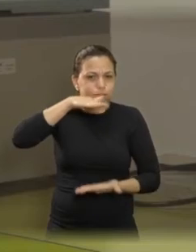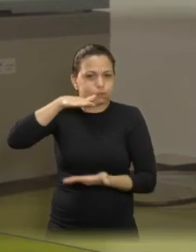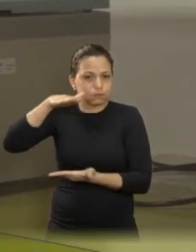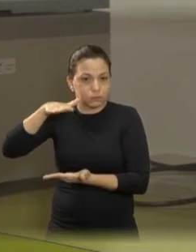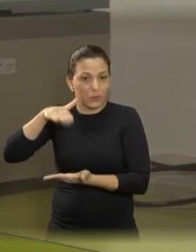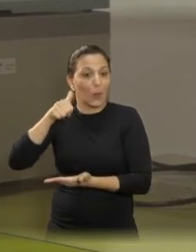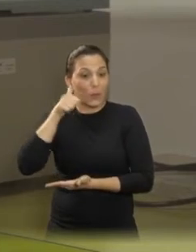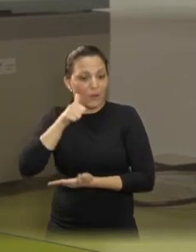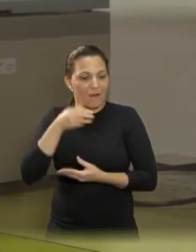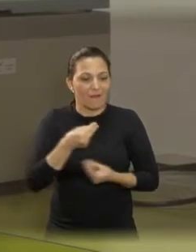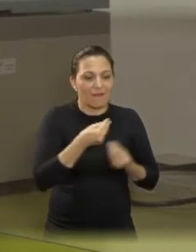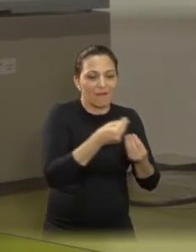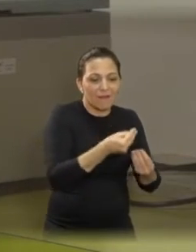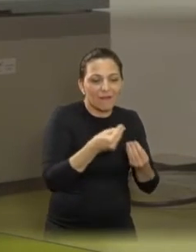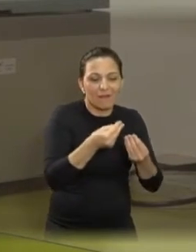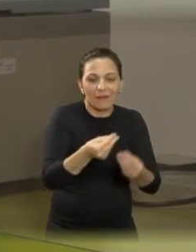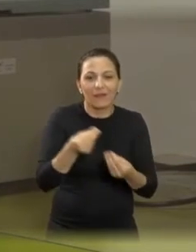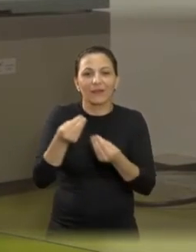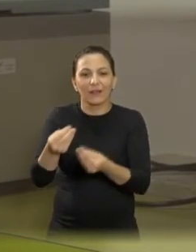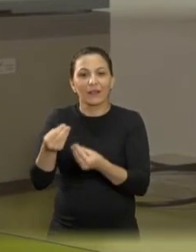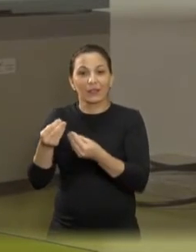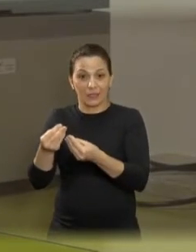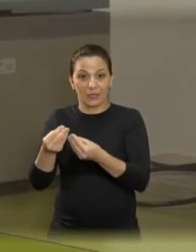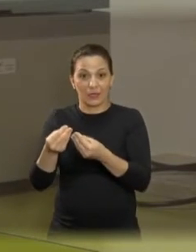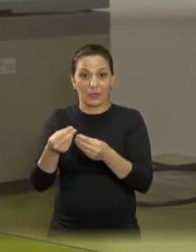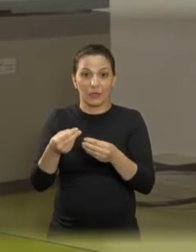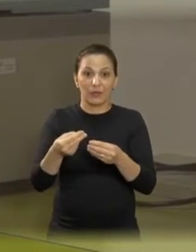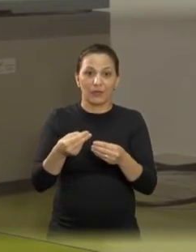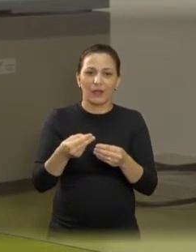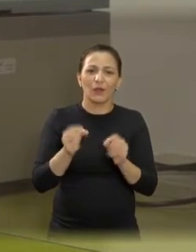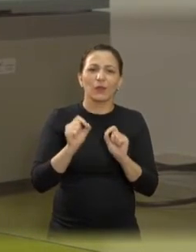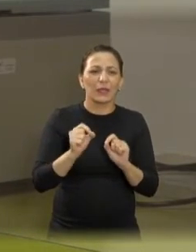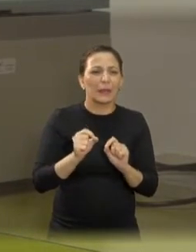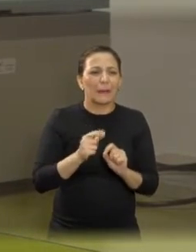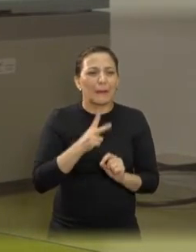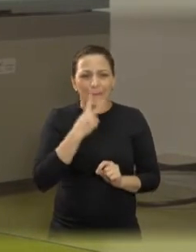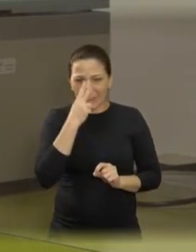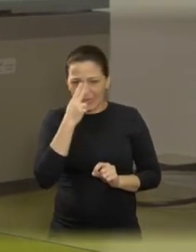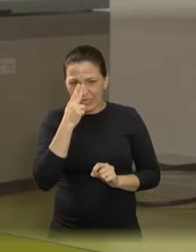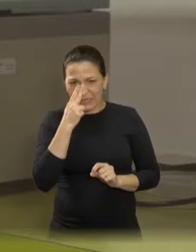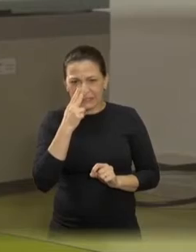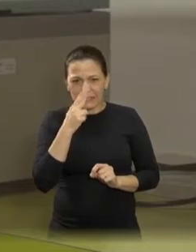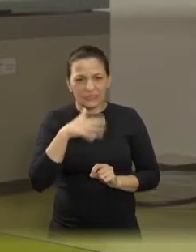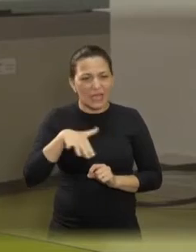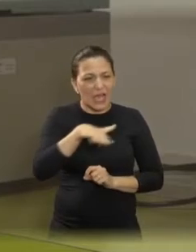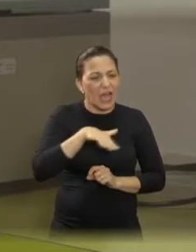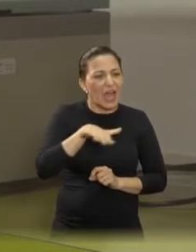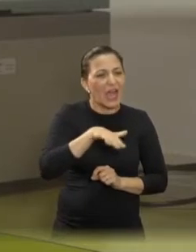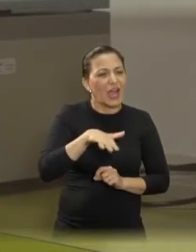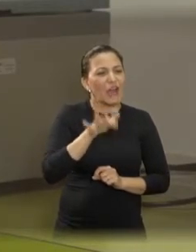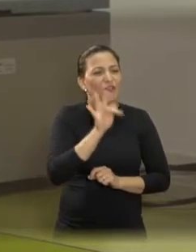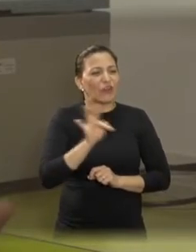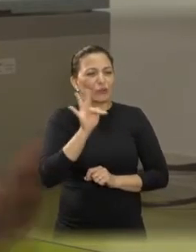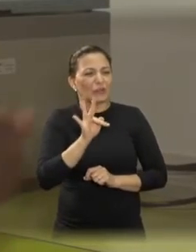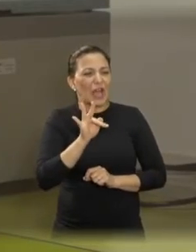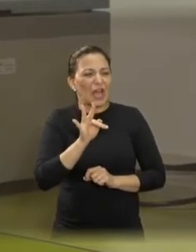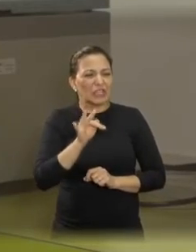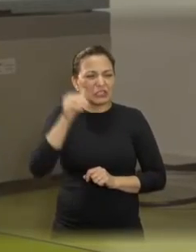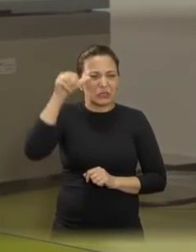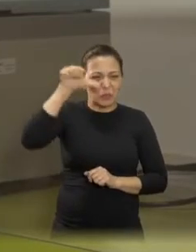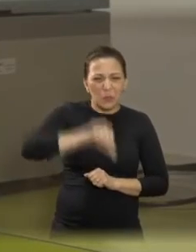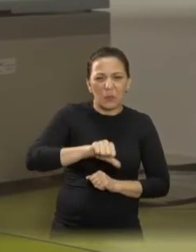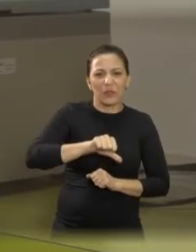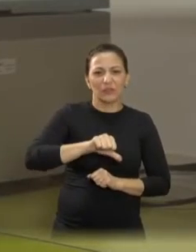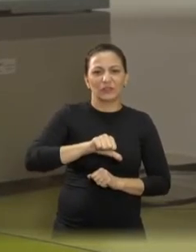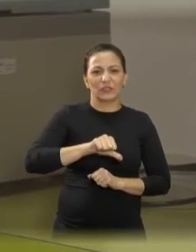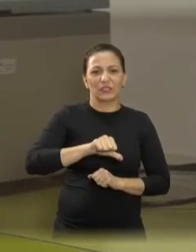distribuía. Aí você fala, mas aí a gente acaba onerando o almoxarifado, a faculdade. Não, esse